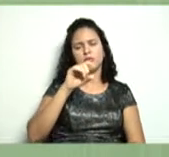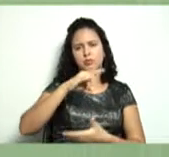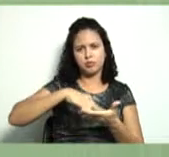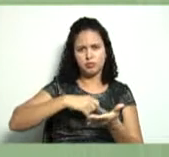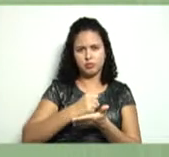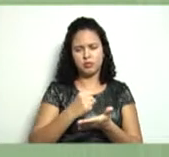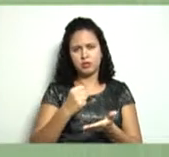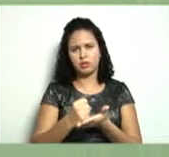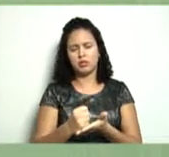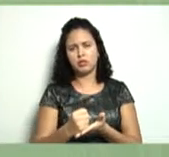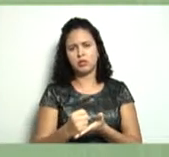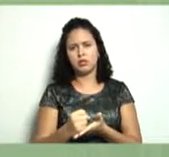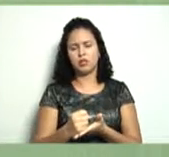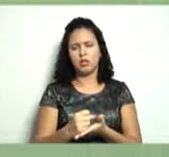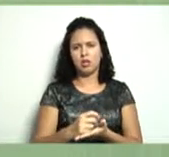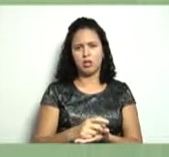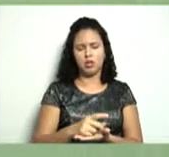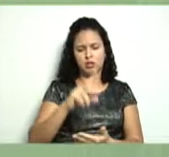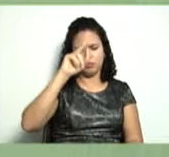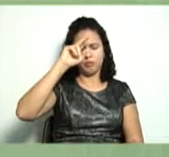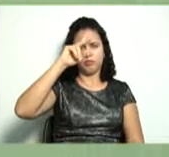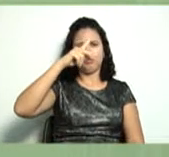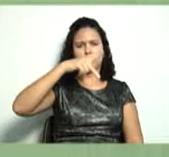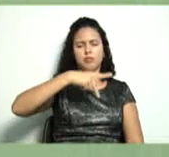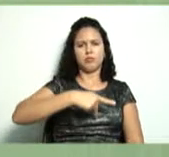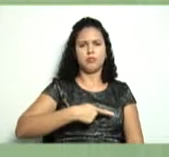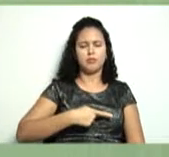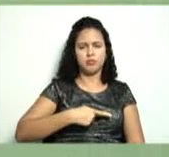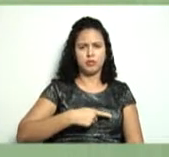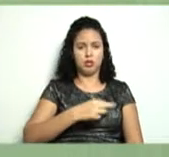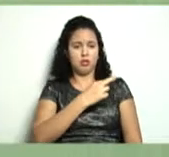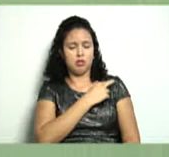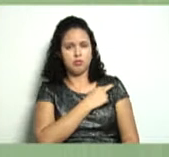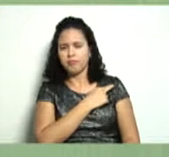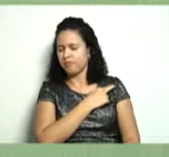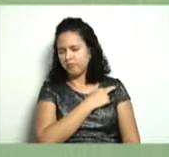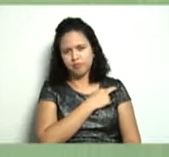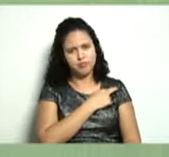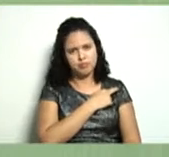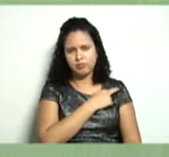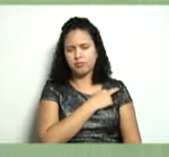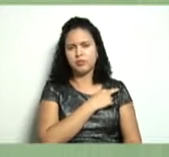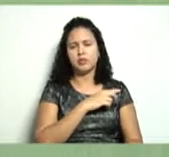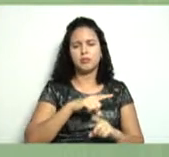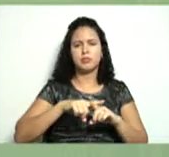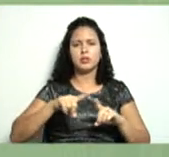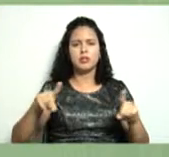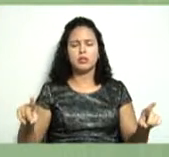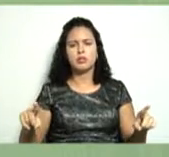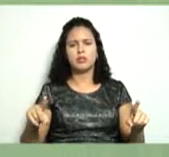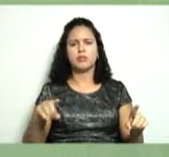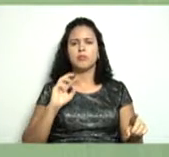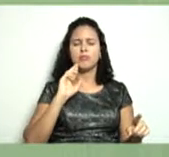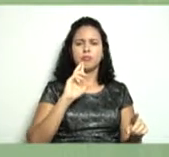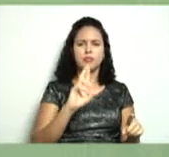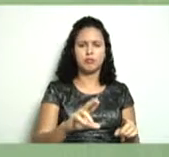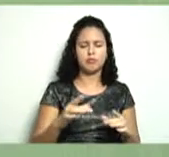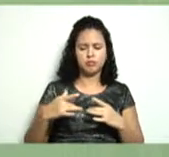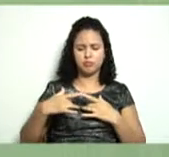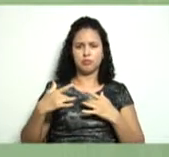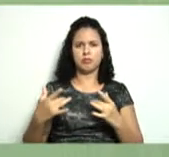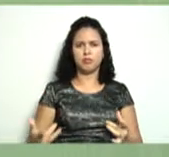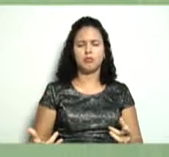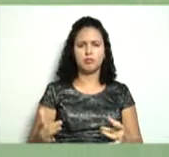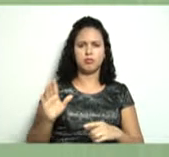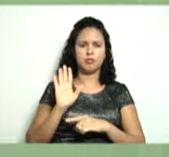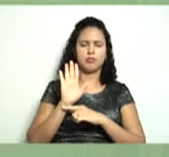pessoalmente responsáveis pelas obrigações que contraírem em nome da sociedade, mas responderão solidariamente